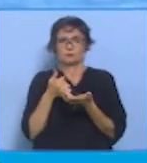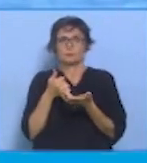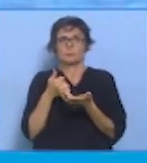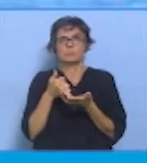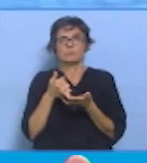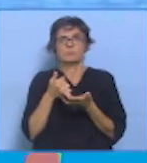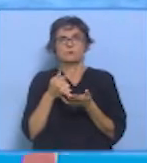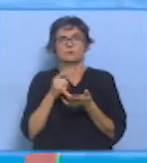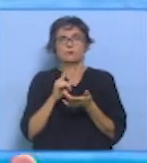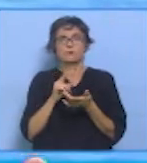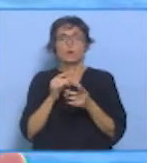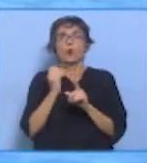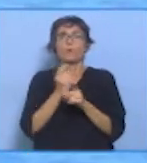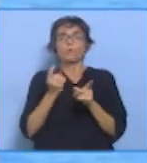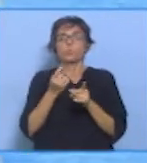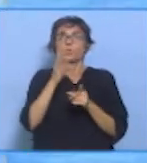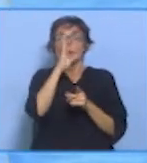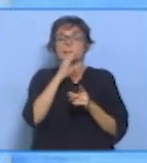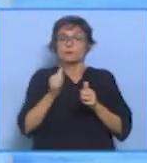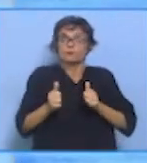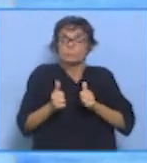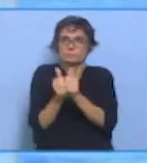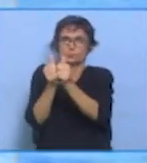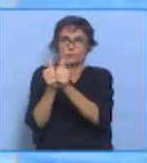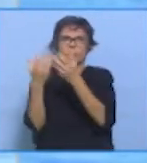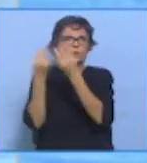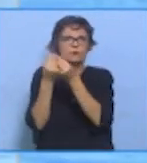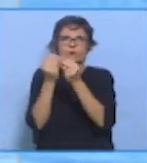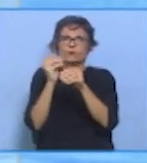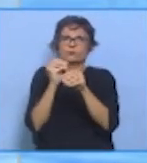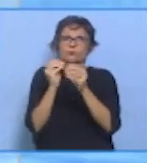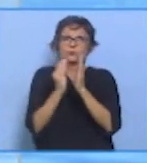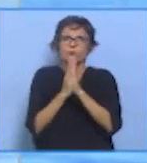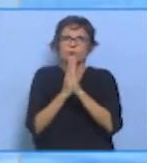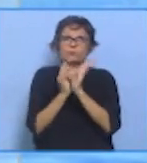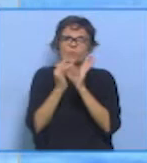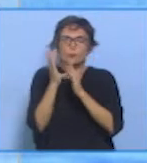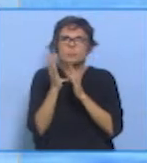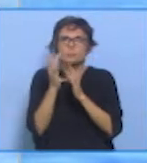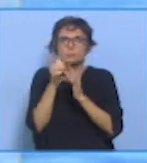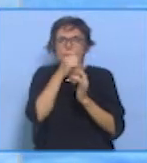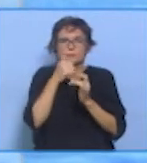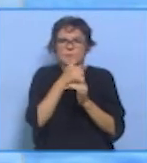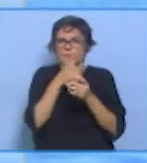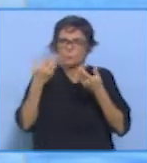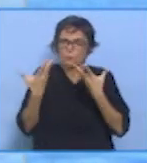se sofremos com Cristo, também com Ele reinaremos. Ou seja, esta questão de que a certeza da salvação.